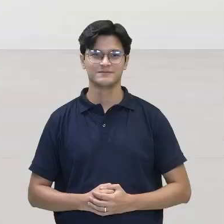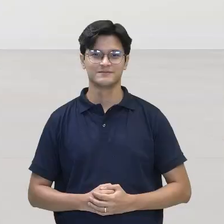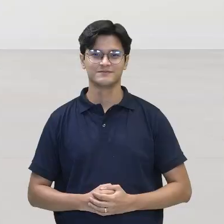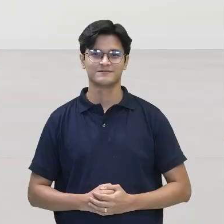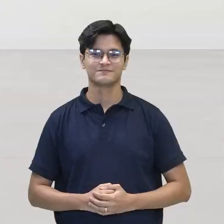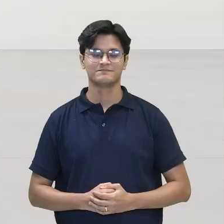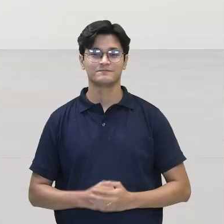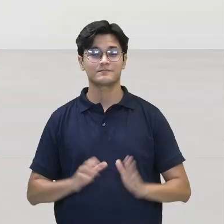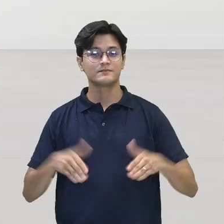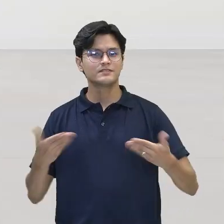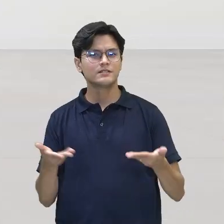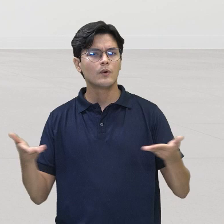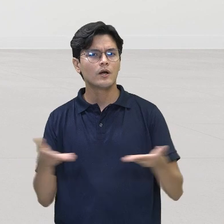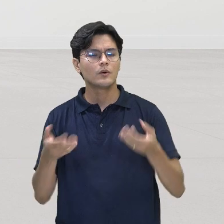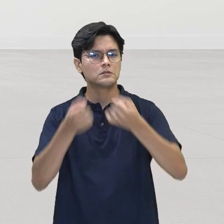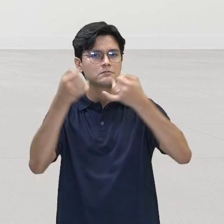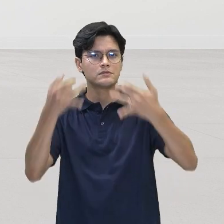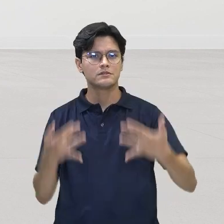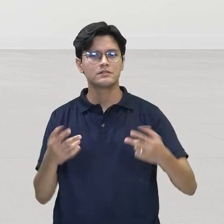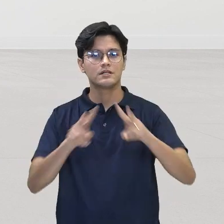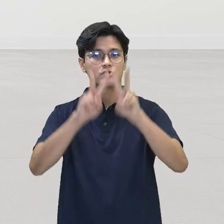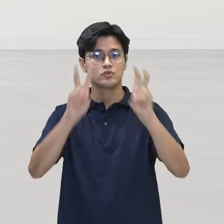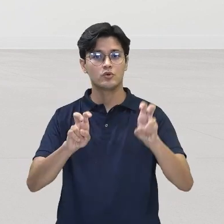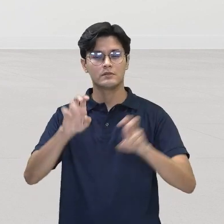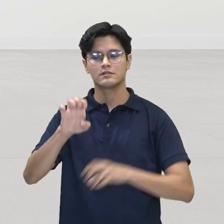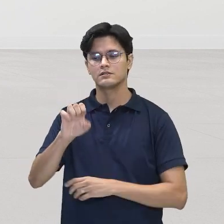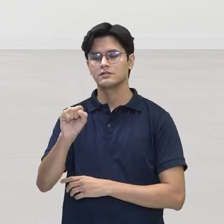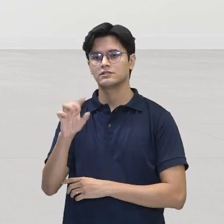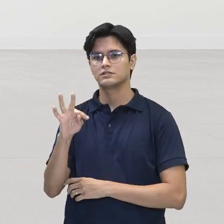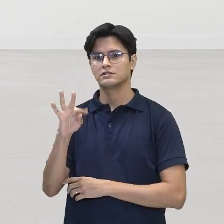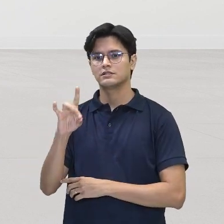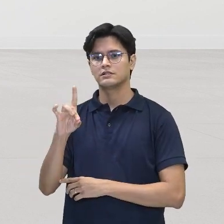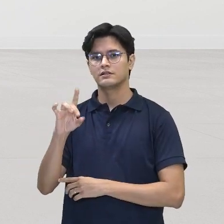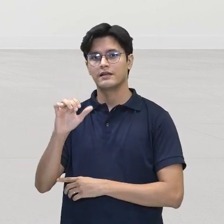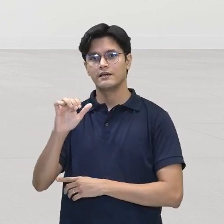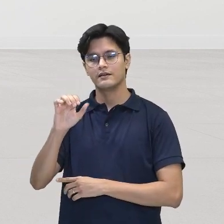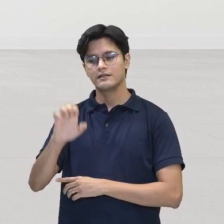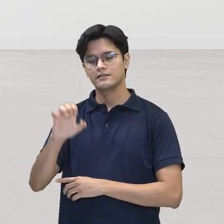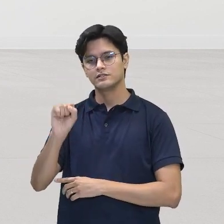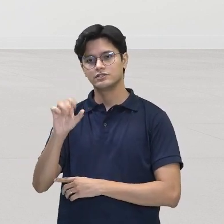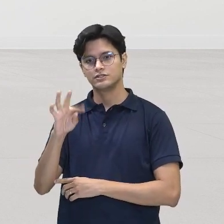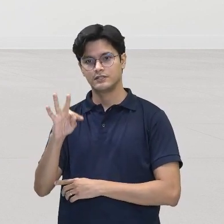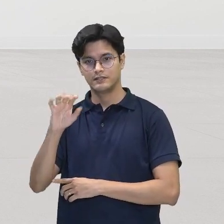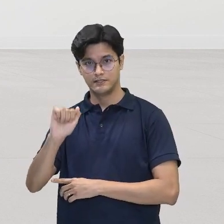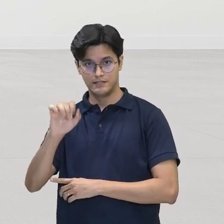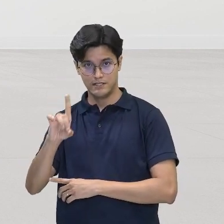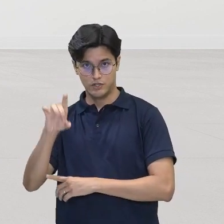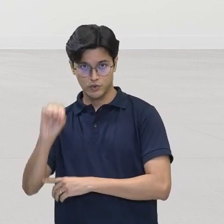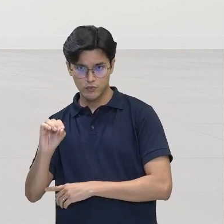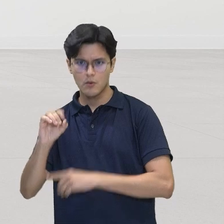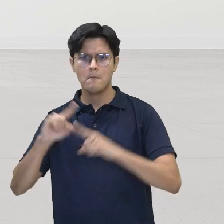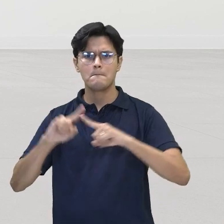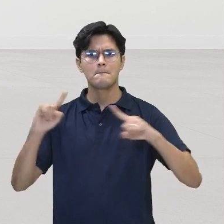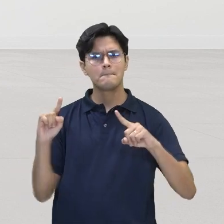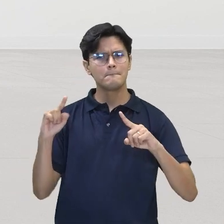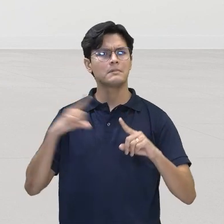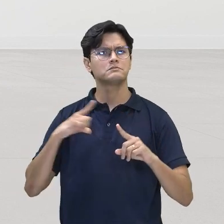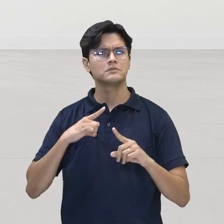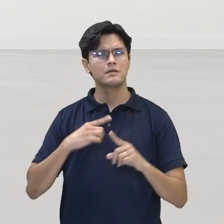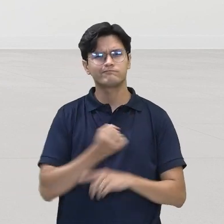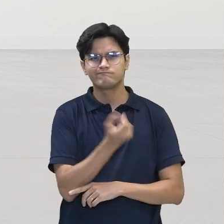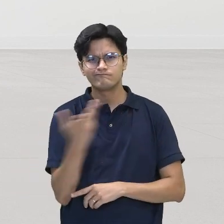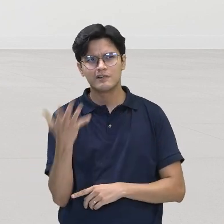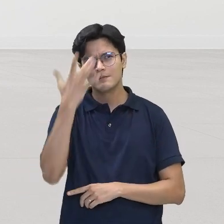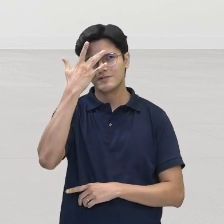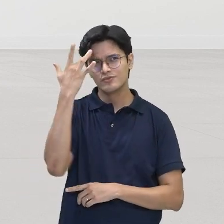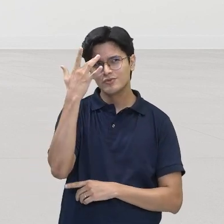Nós vamos falar sobre Estado, porém, muita gente faz confusão, né, sobre esse termo. Confunde